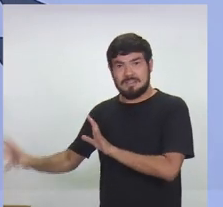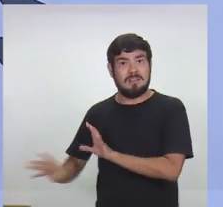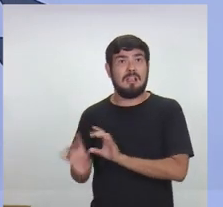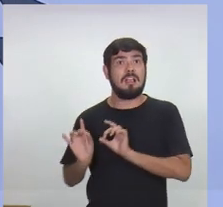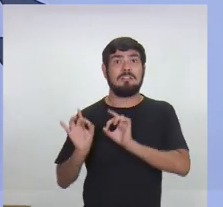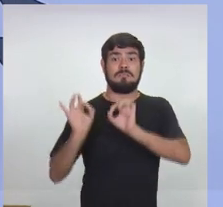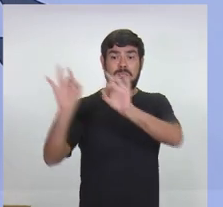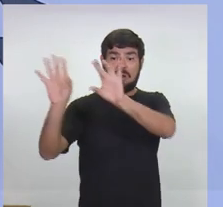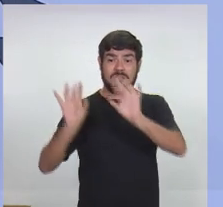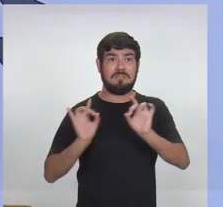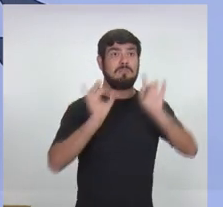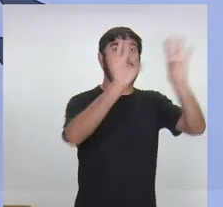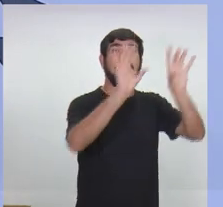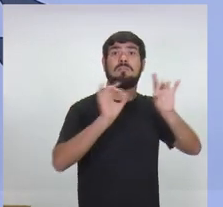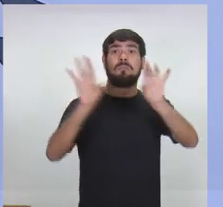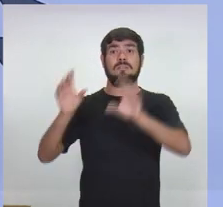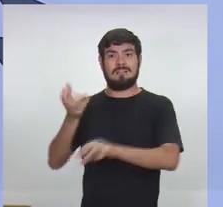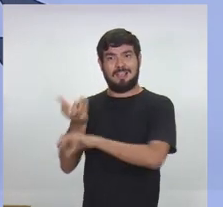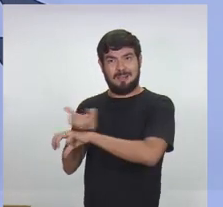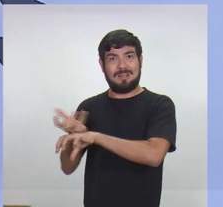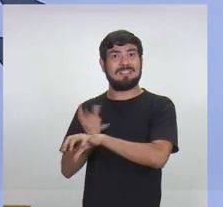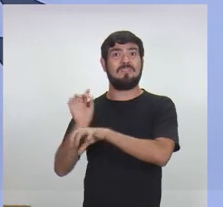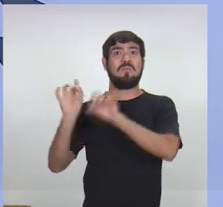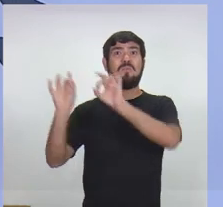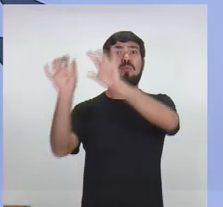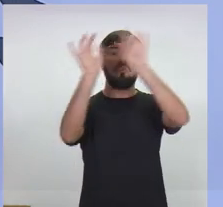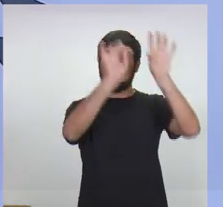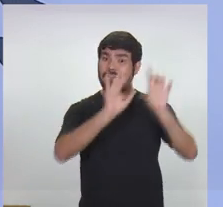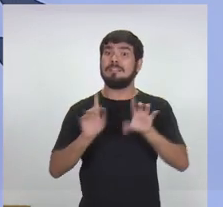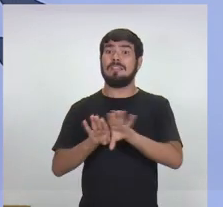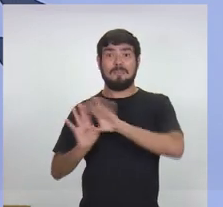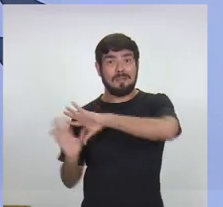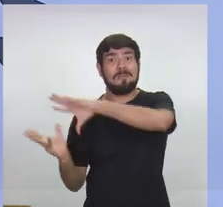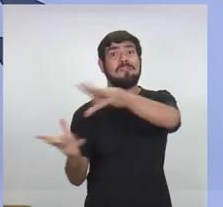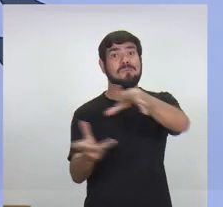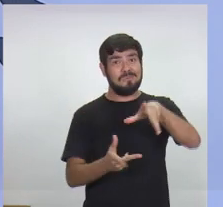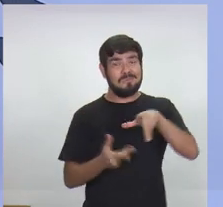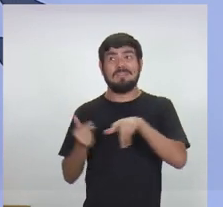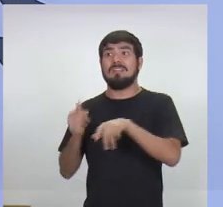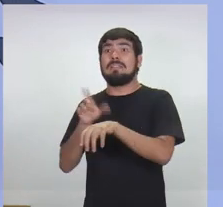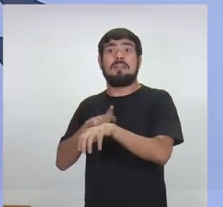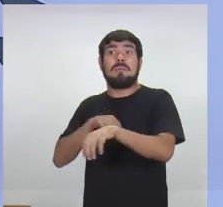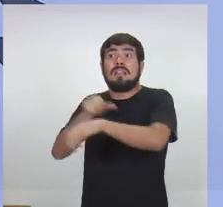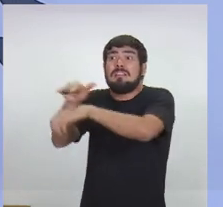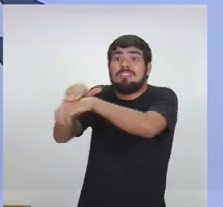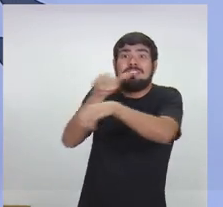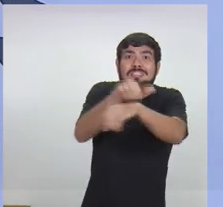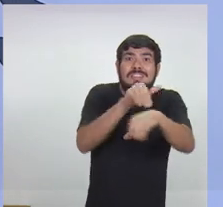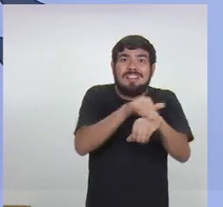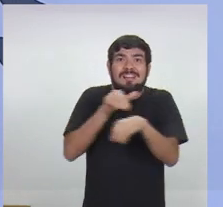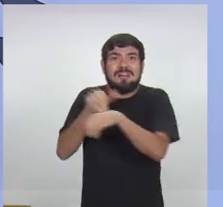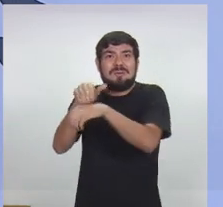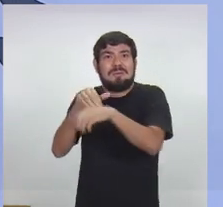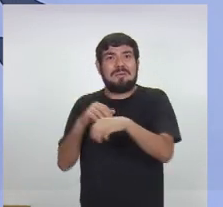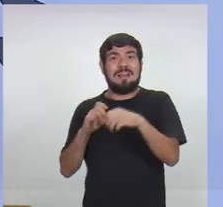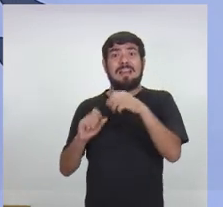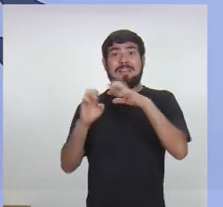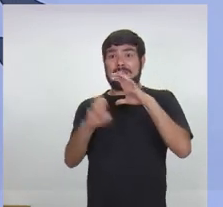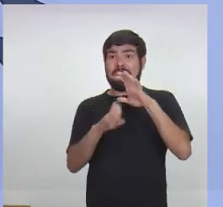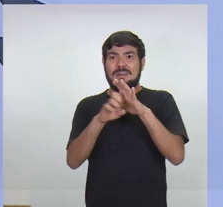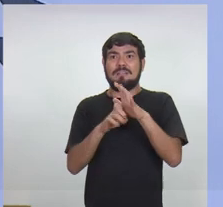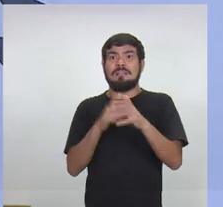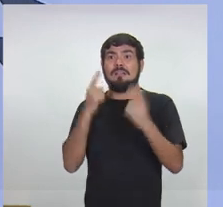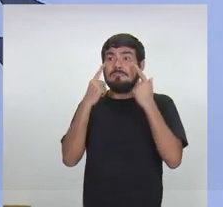outras partes do brasil e para o mundo e também atrair empresas que desenvolvam lá a agroindústria absorvendo essa produção